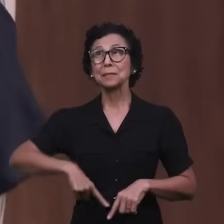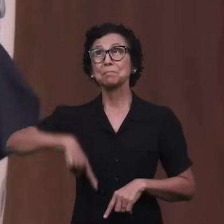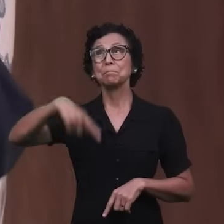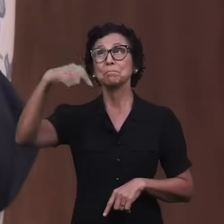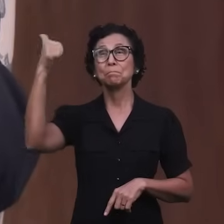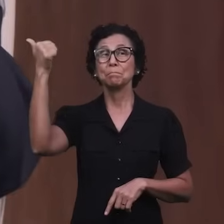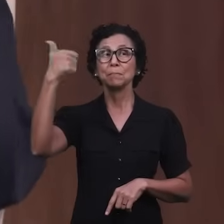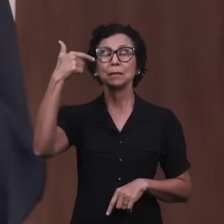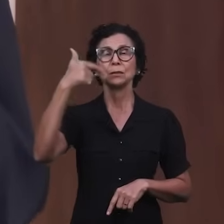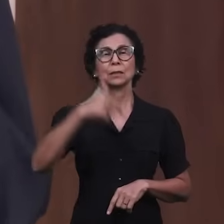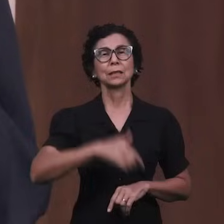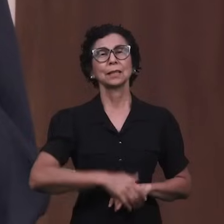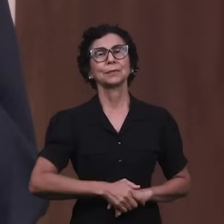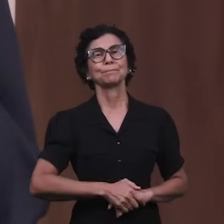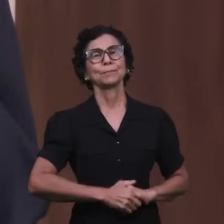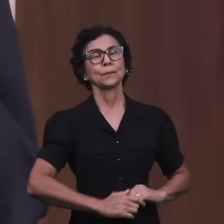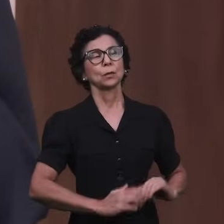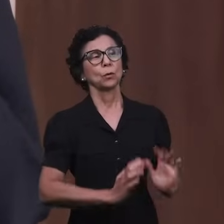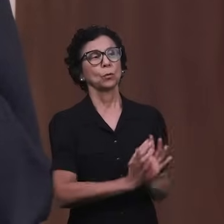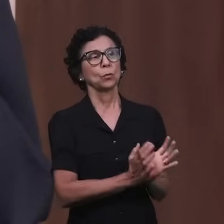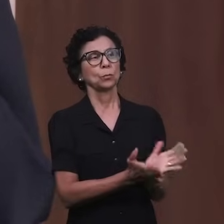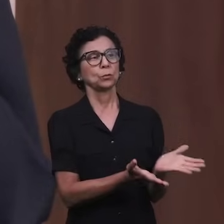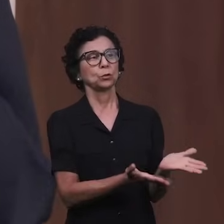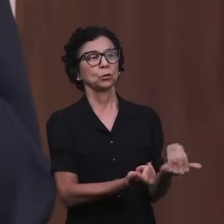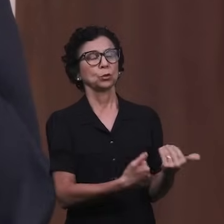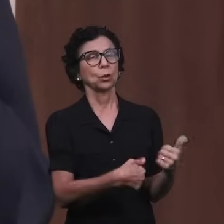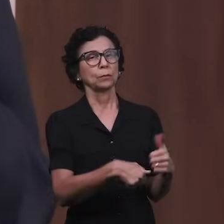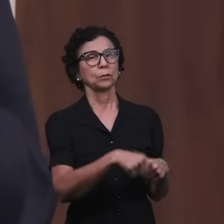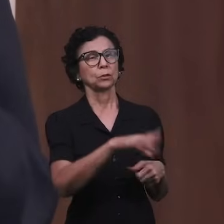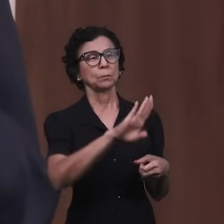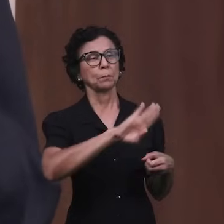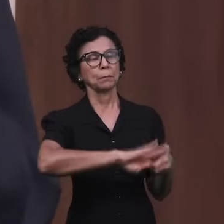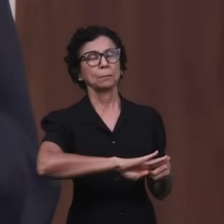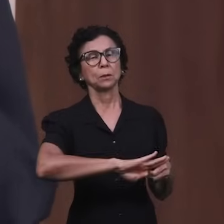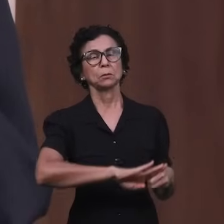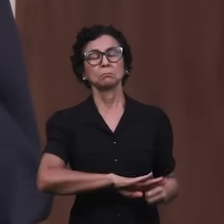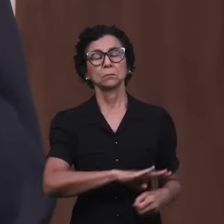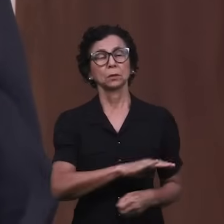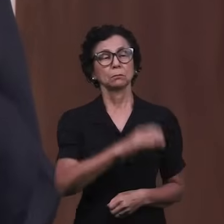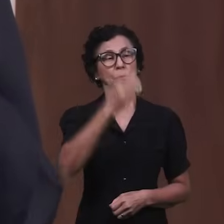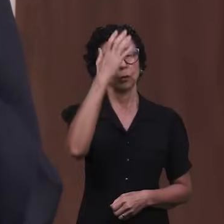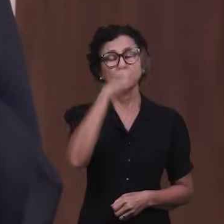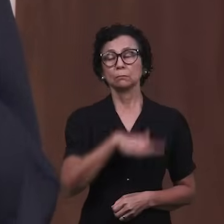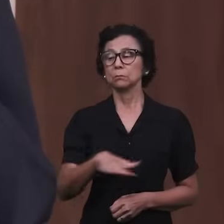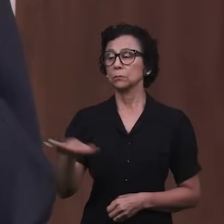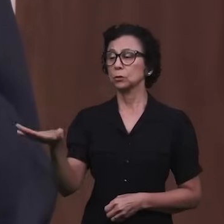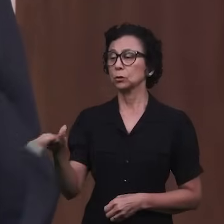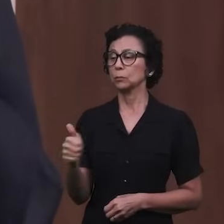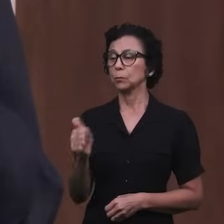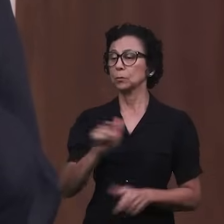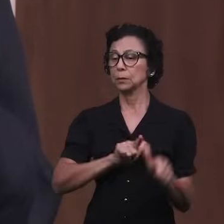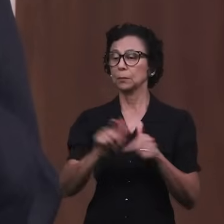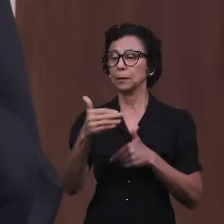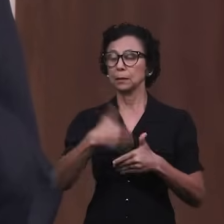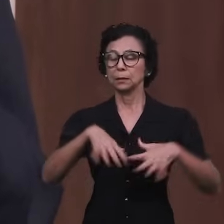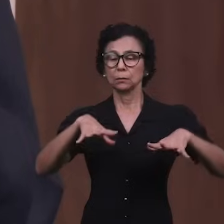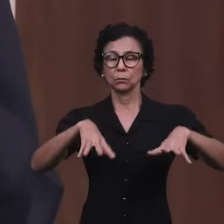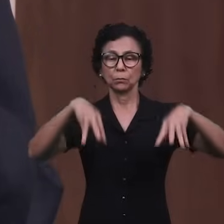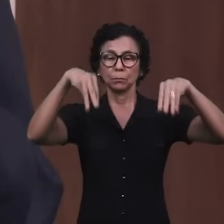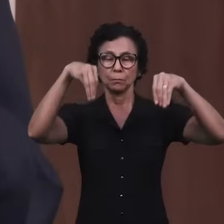que os sábios de Babilônia, o rei os colocou no palácio real para o serviço do